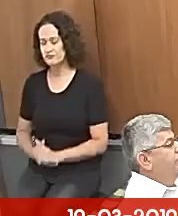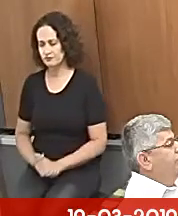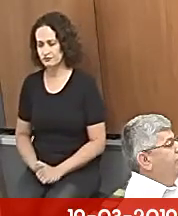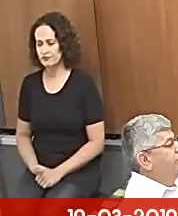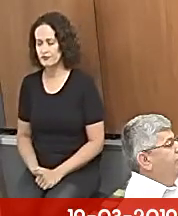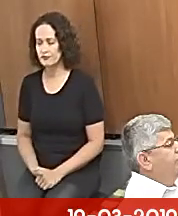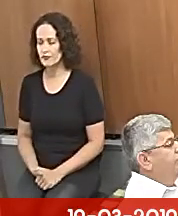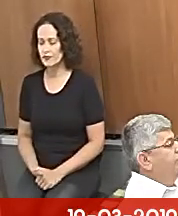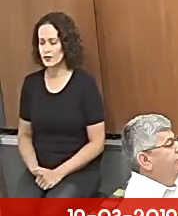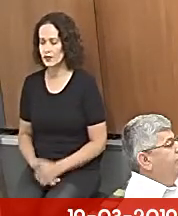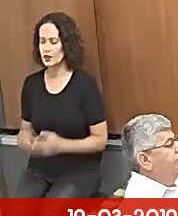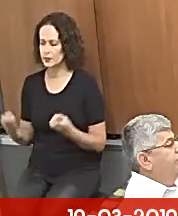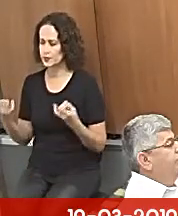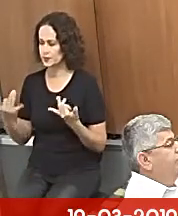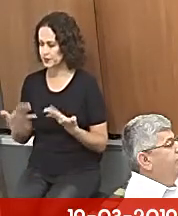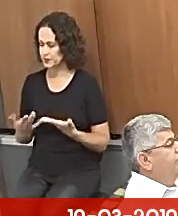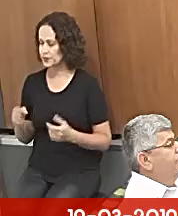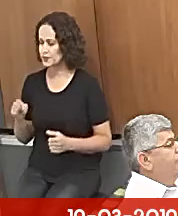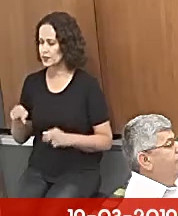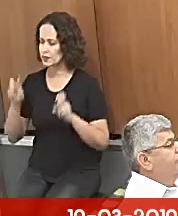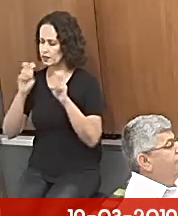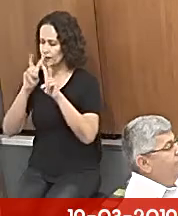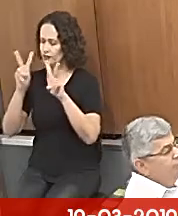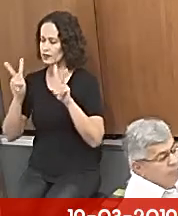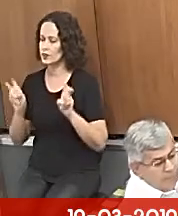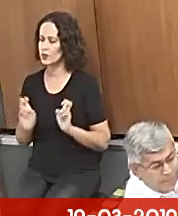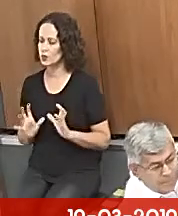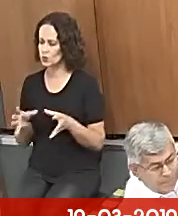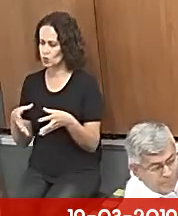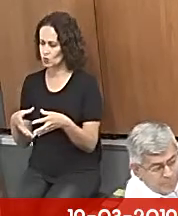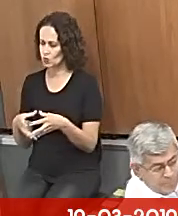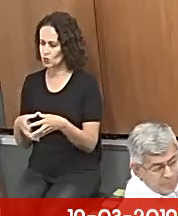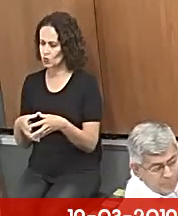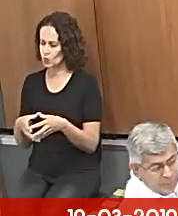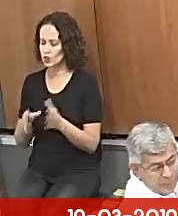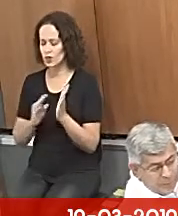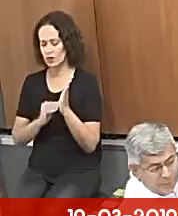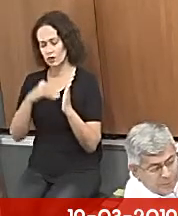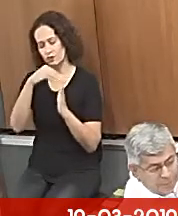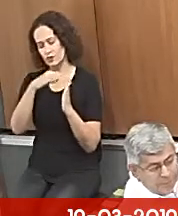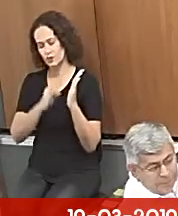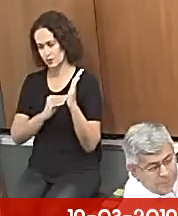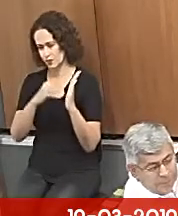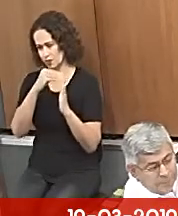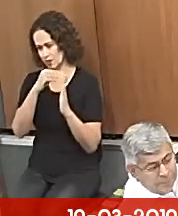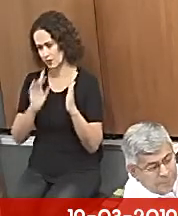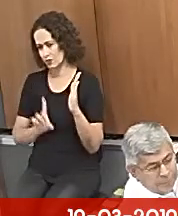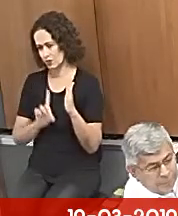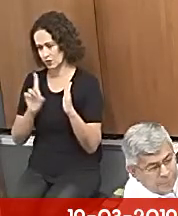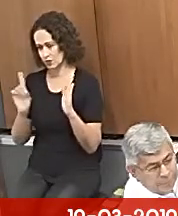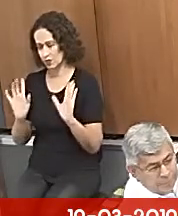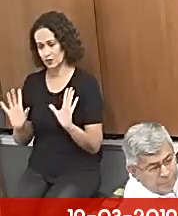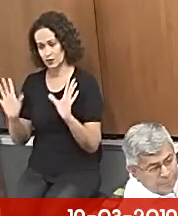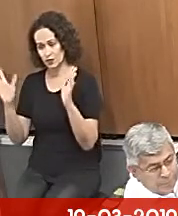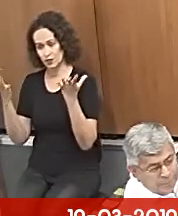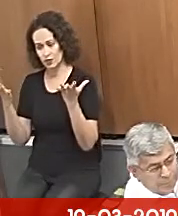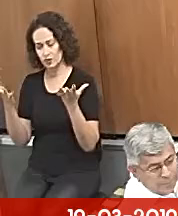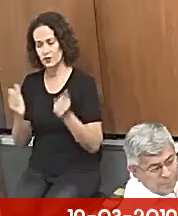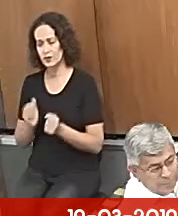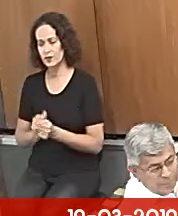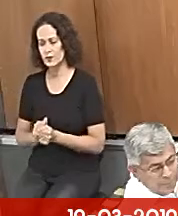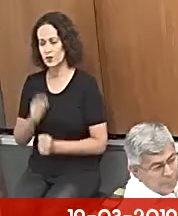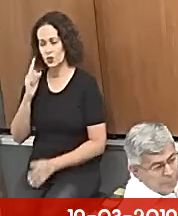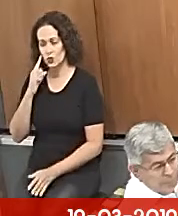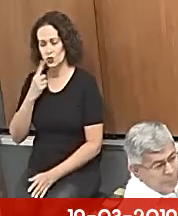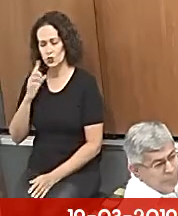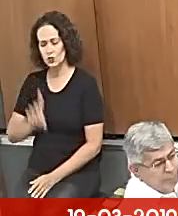é falando aqui da da temática da comissão que são as datas comemorativas que no nosso caso o dia 26